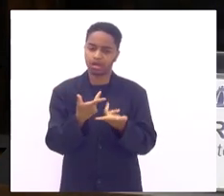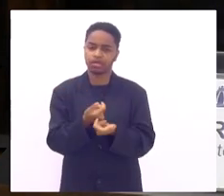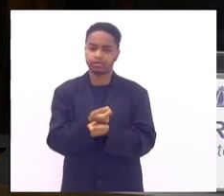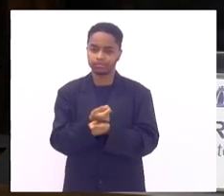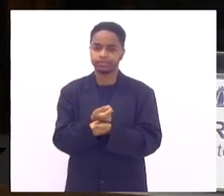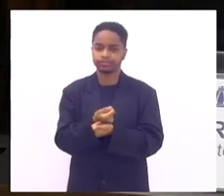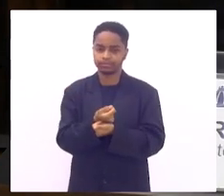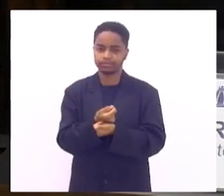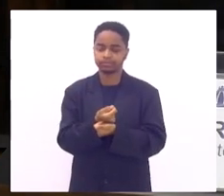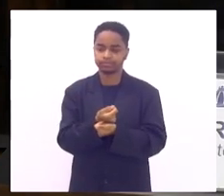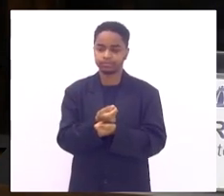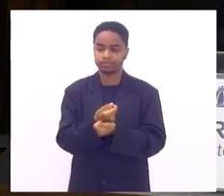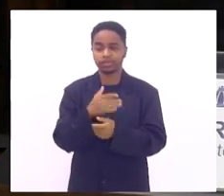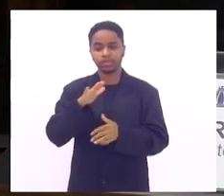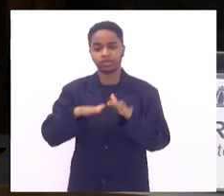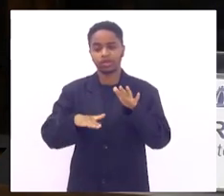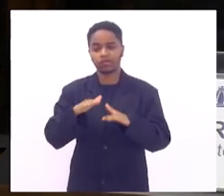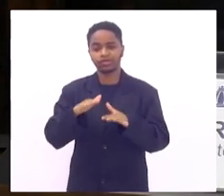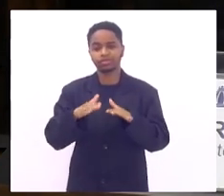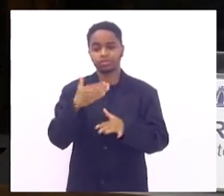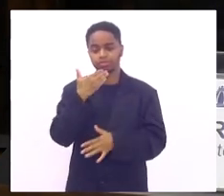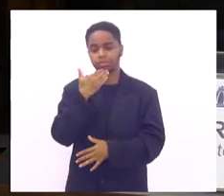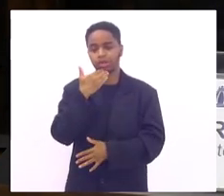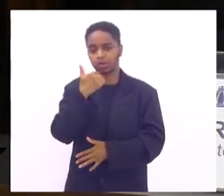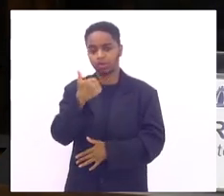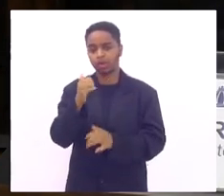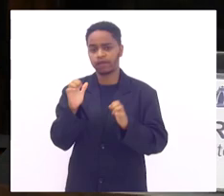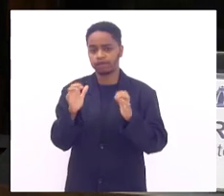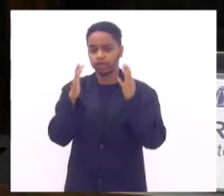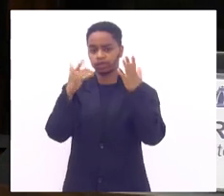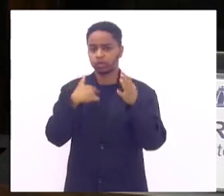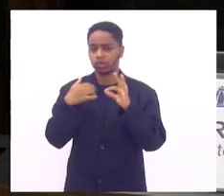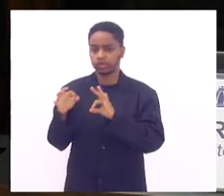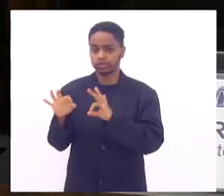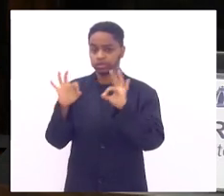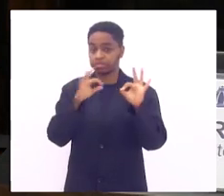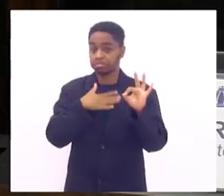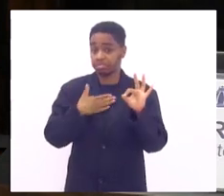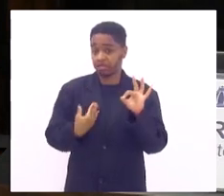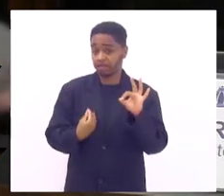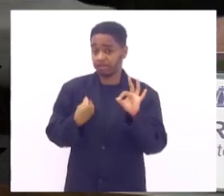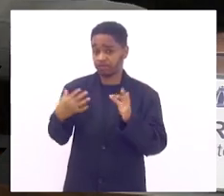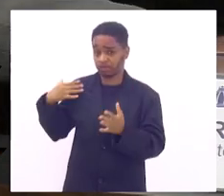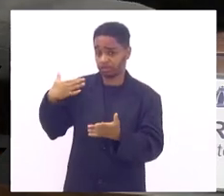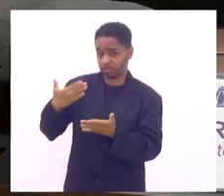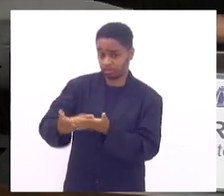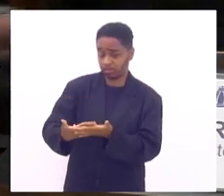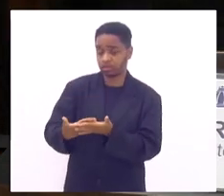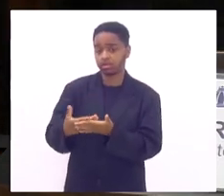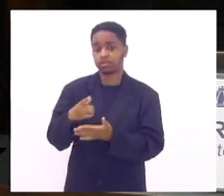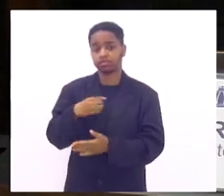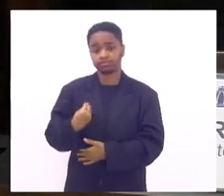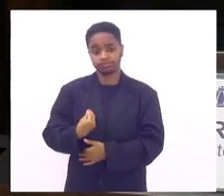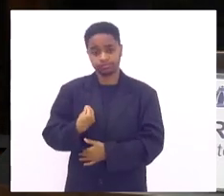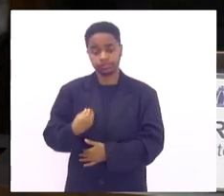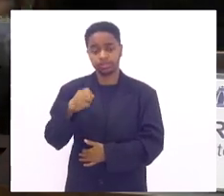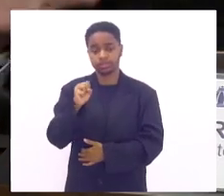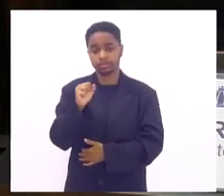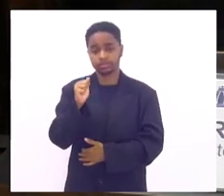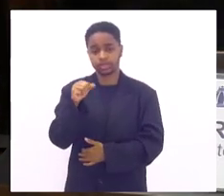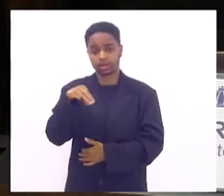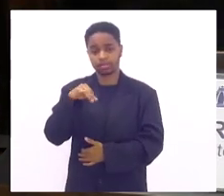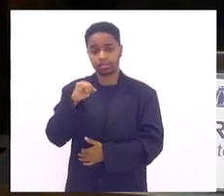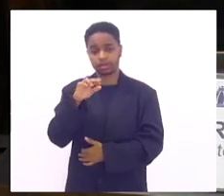maravilhoso, talvez um dos melhores eventos que eu assisti na minha vida. Estava lá presente Samir, estavam